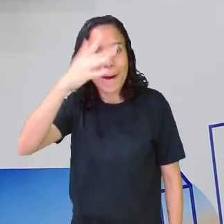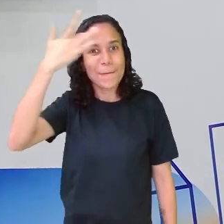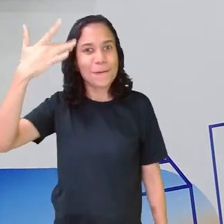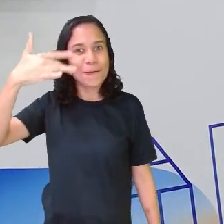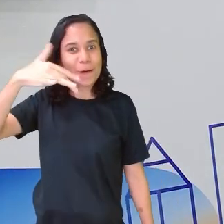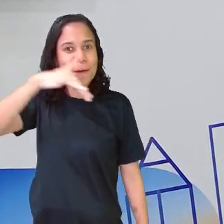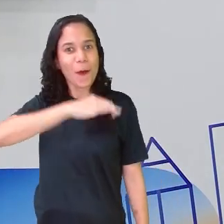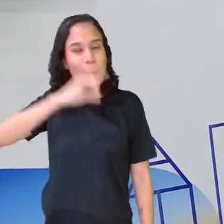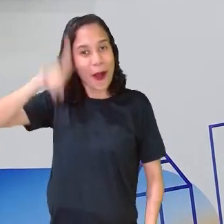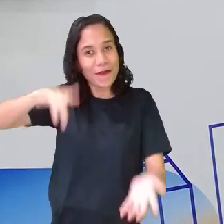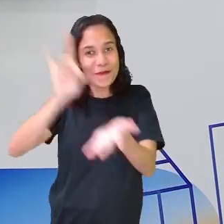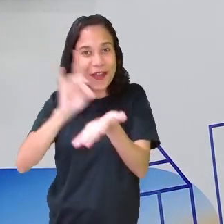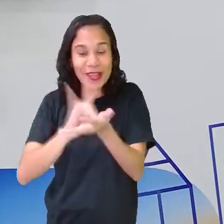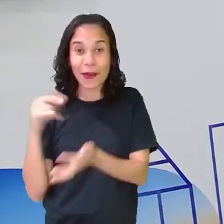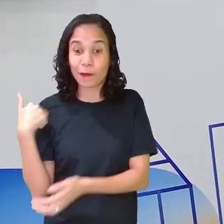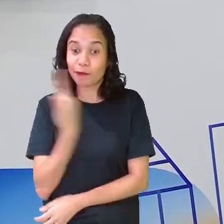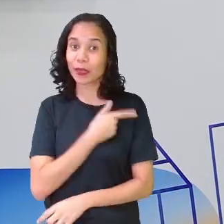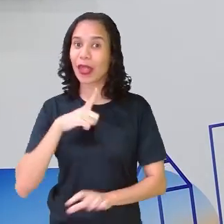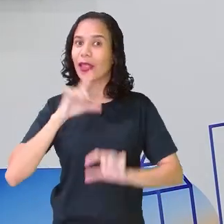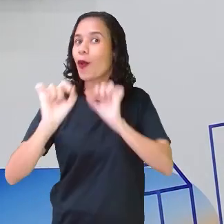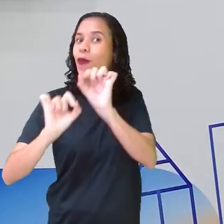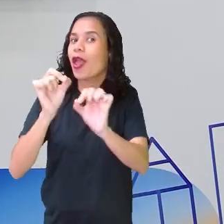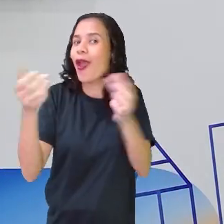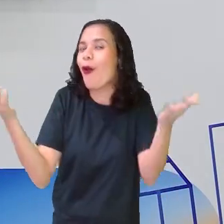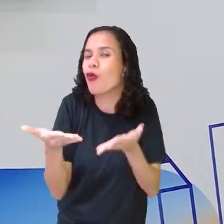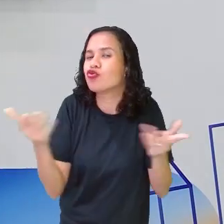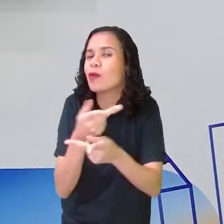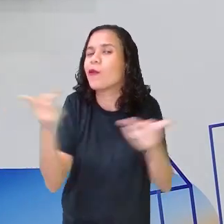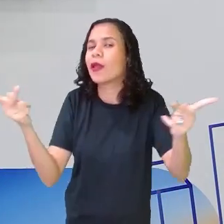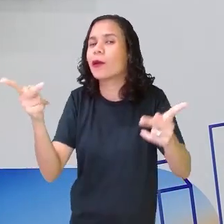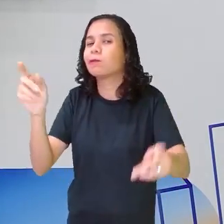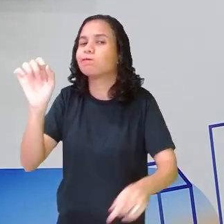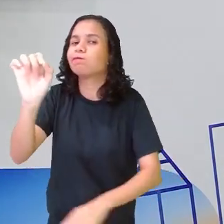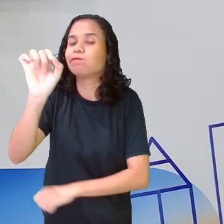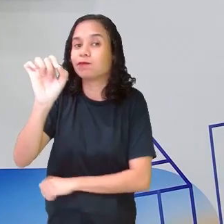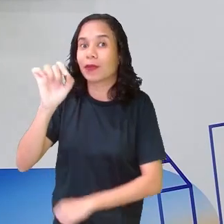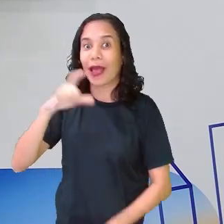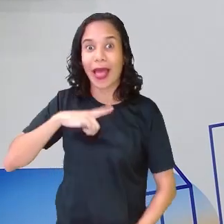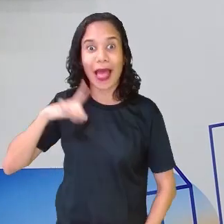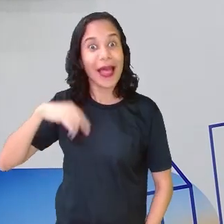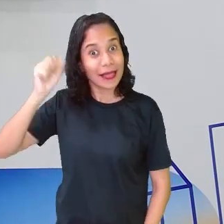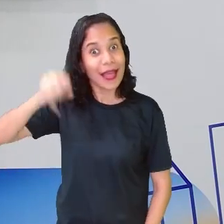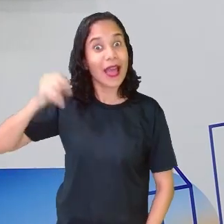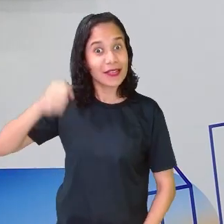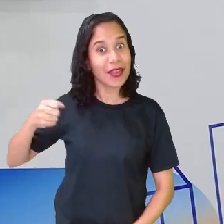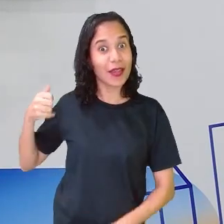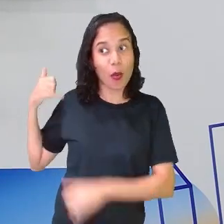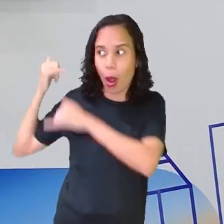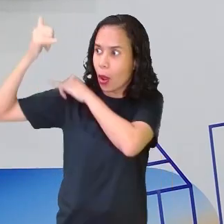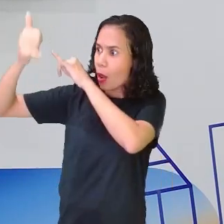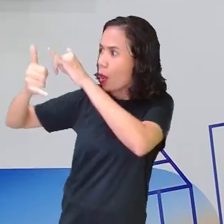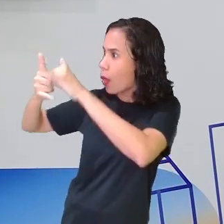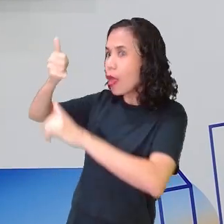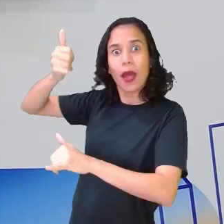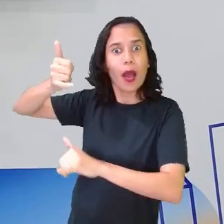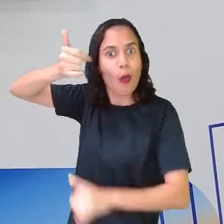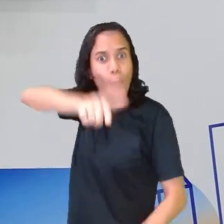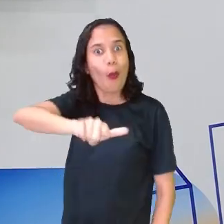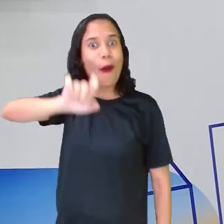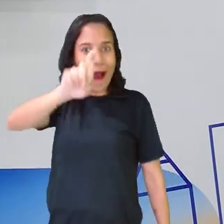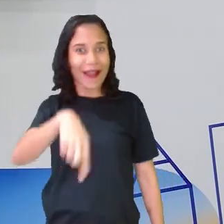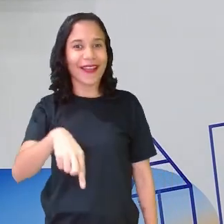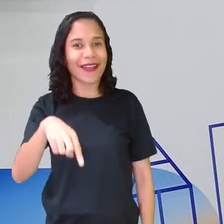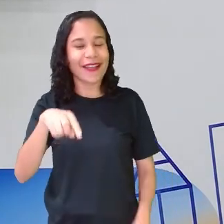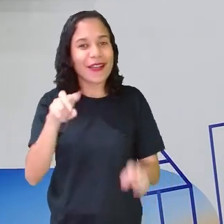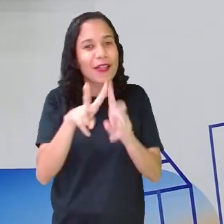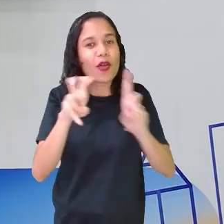Gente, é que a gente está trazendo hoje para vocês uma lenda. Mais uma lenda, né? Uma